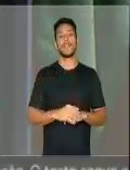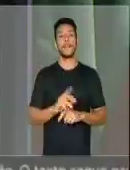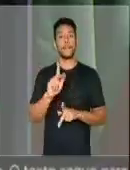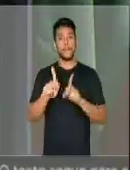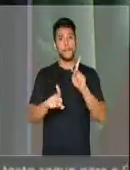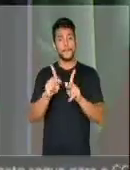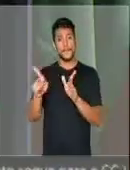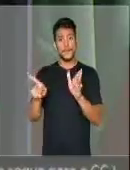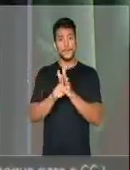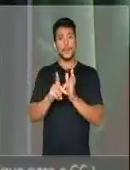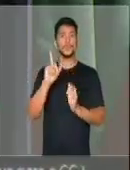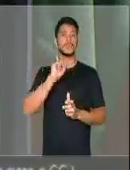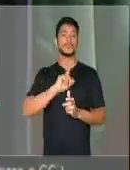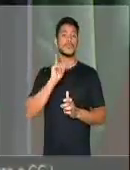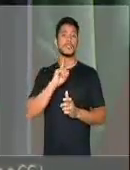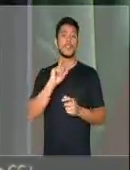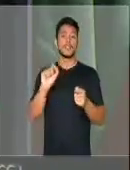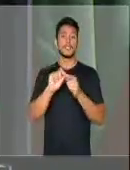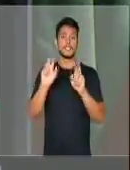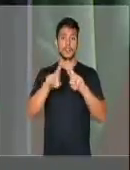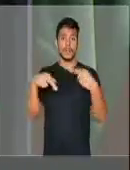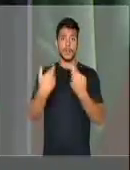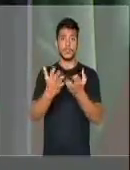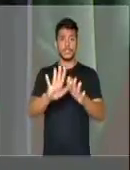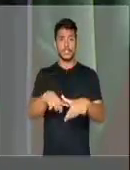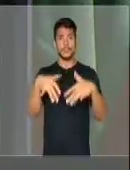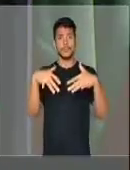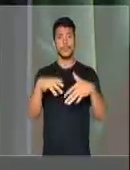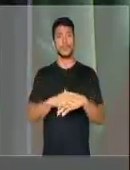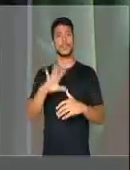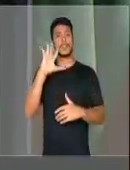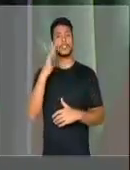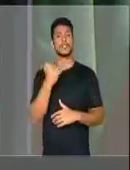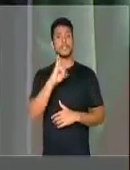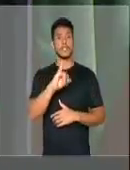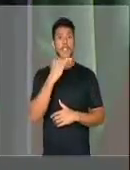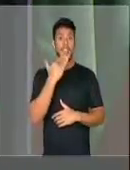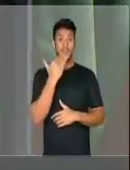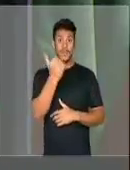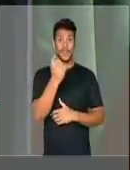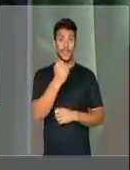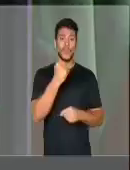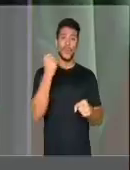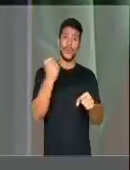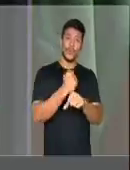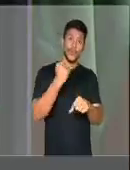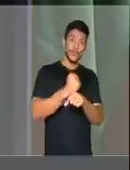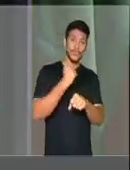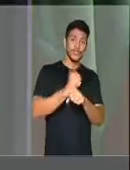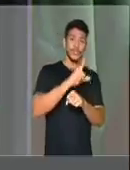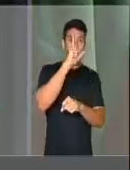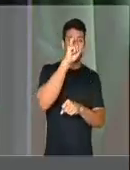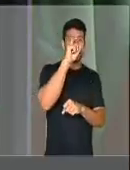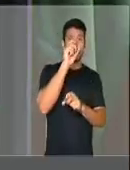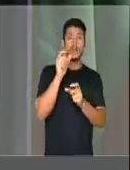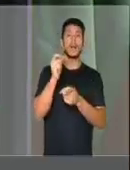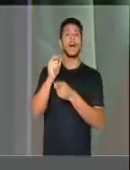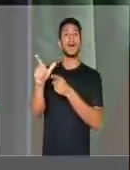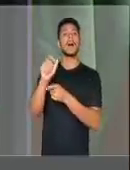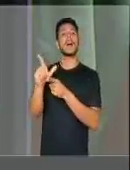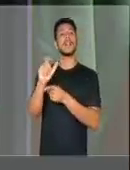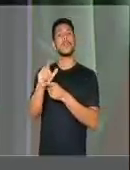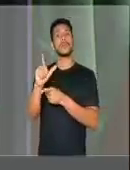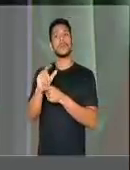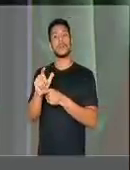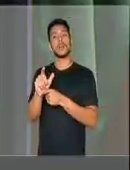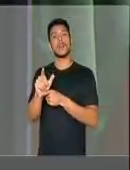Estado, em audiência pública, para definir se o melhor a fazer é construir um hospital, alugar um imóvel para funcionar o